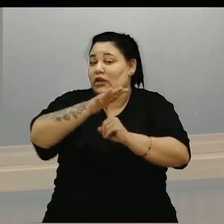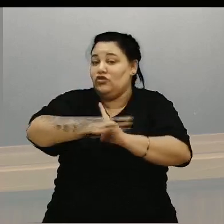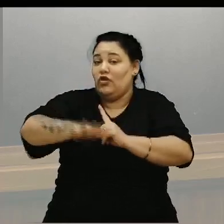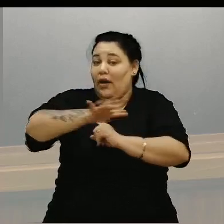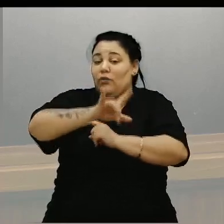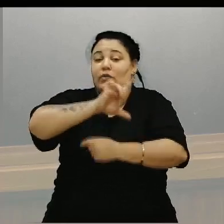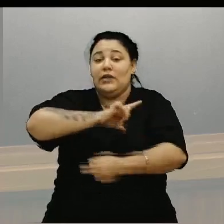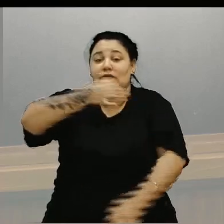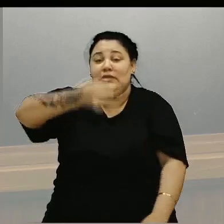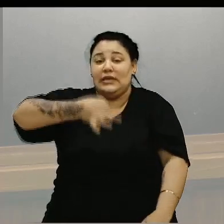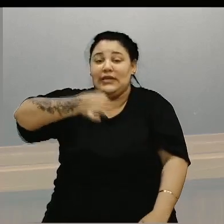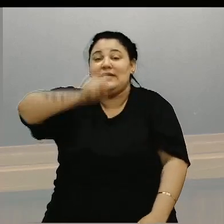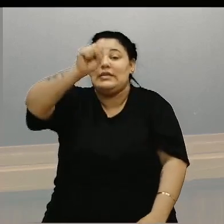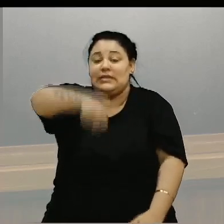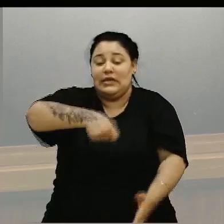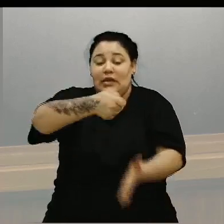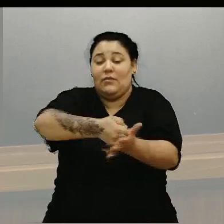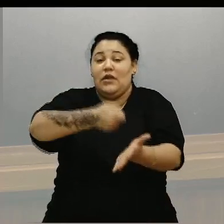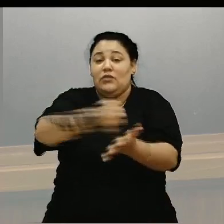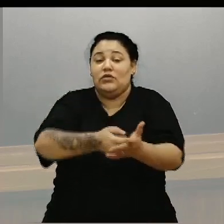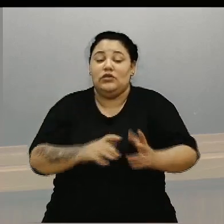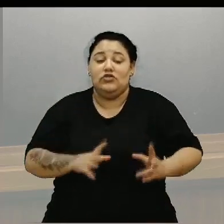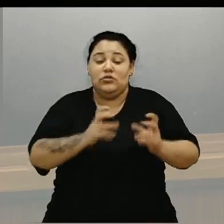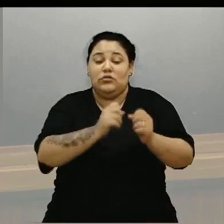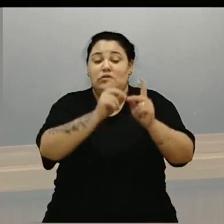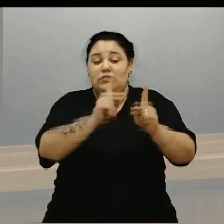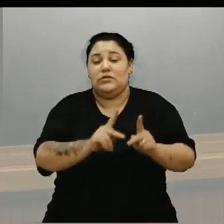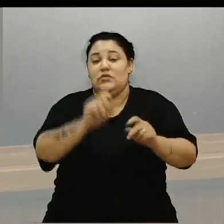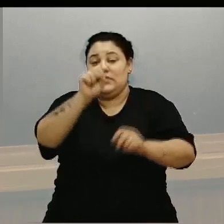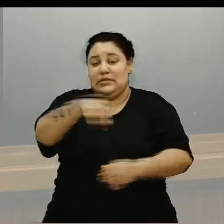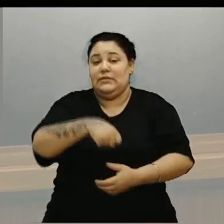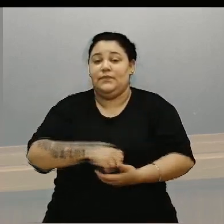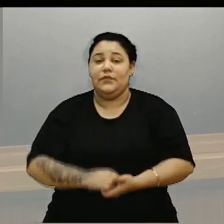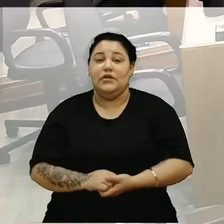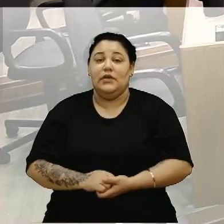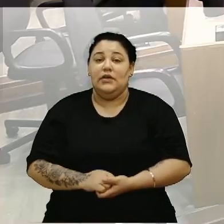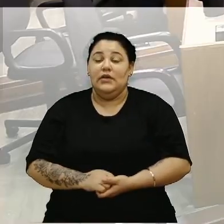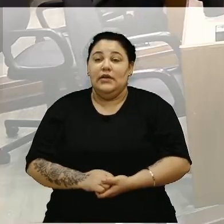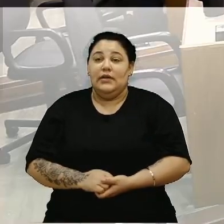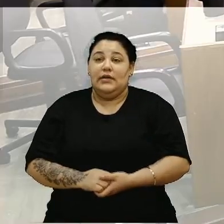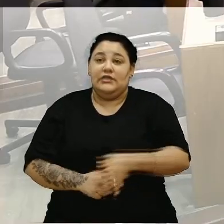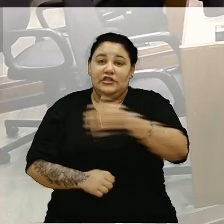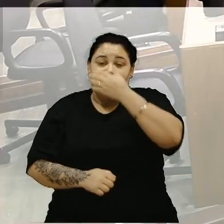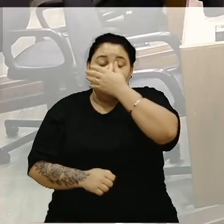dúvida, é uma luta de todos e de todas nós. Obrigado, vereador Rose.